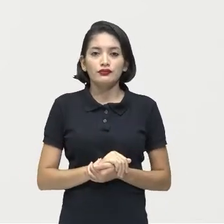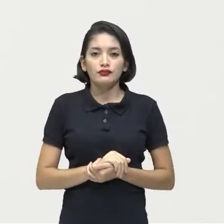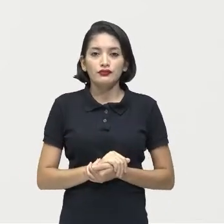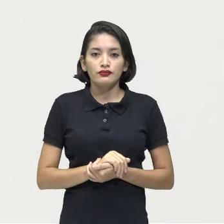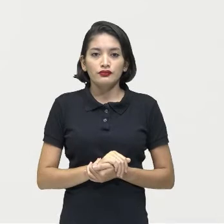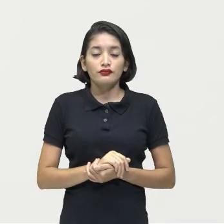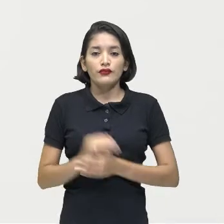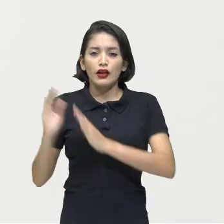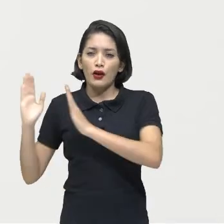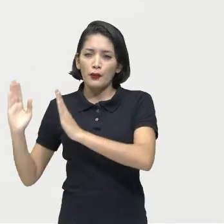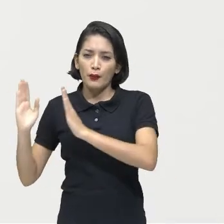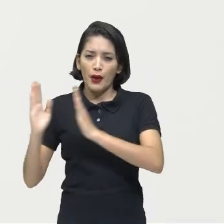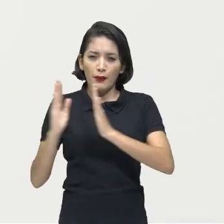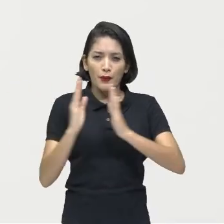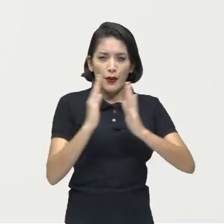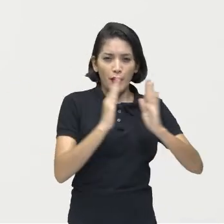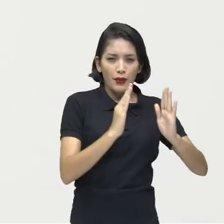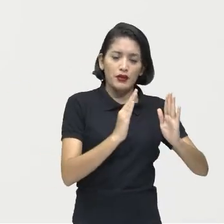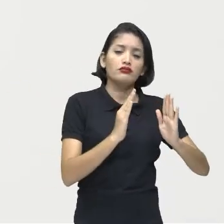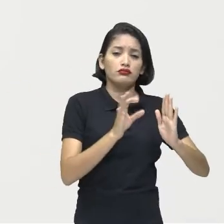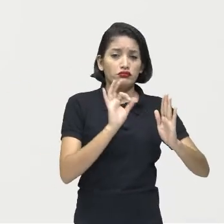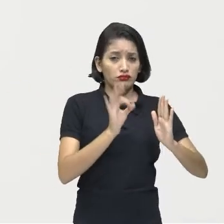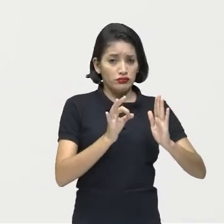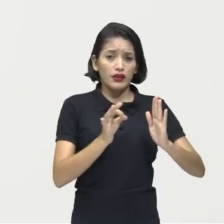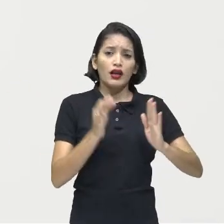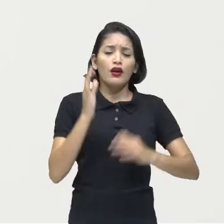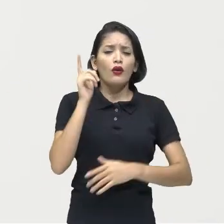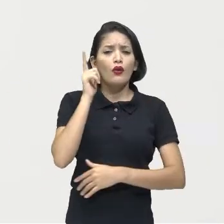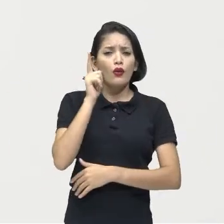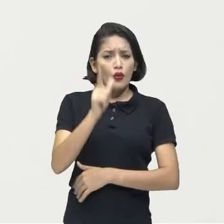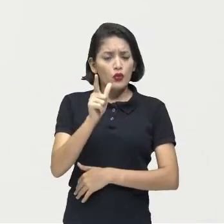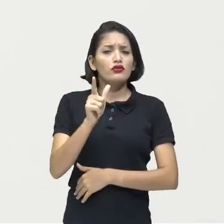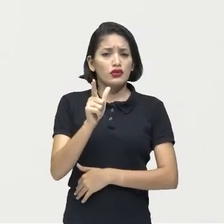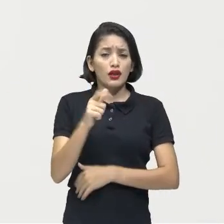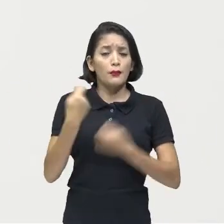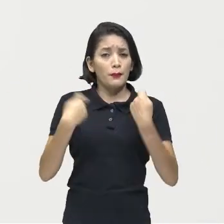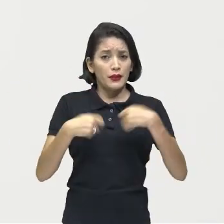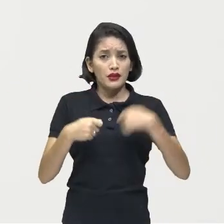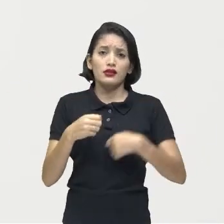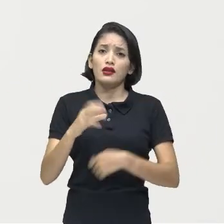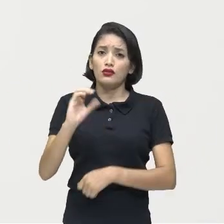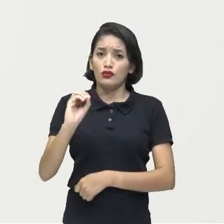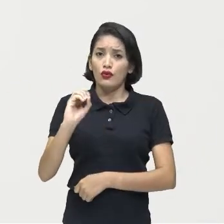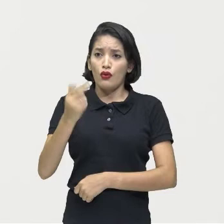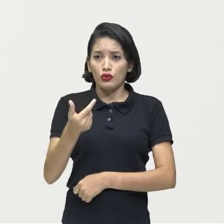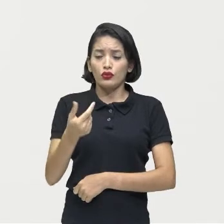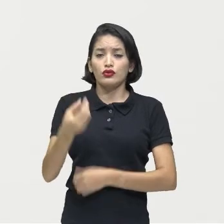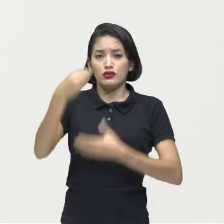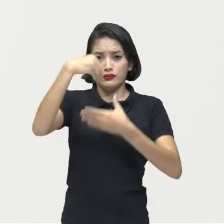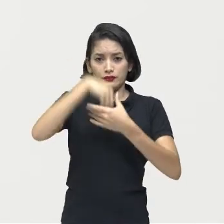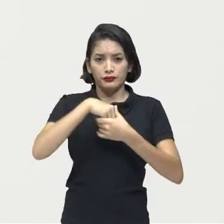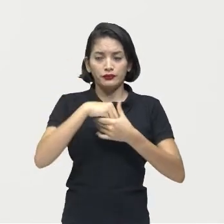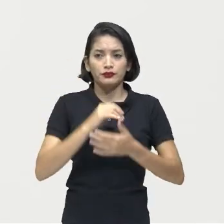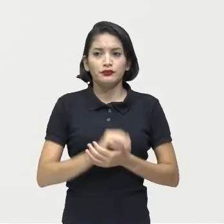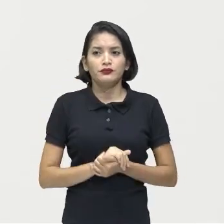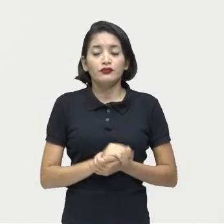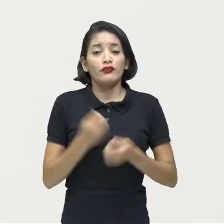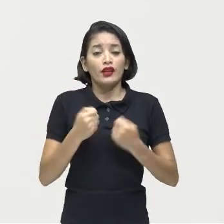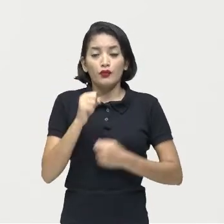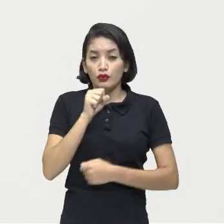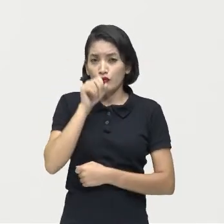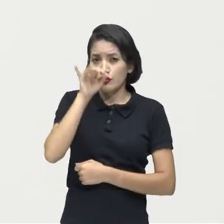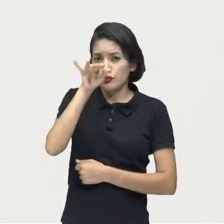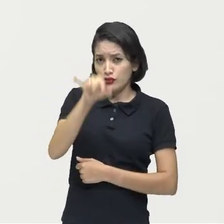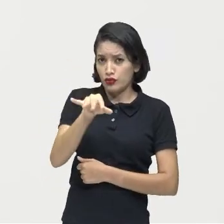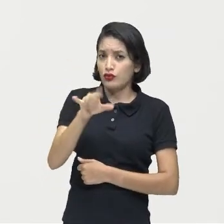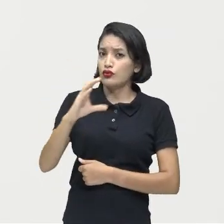tem aí esse esquema simplificado para a gente observar por que a gente precisa desse oxigênio no nosso organismo e precisa eliminar esse gás